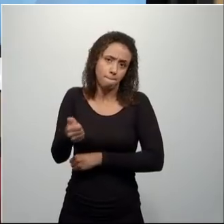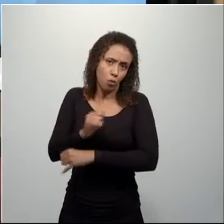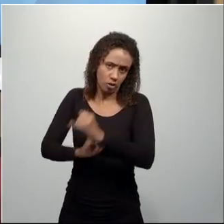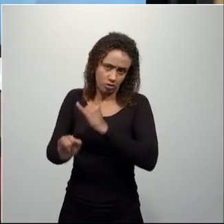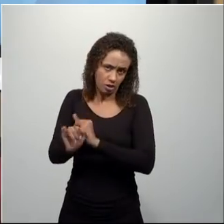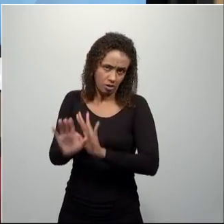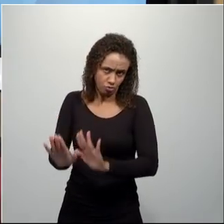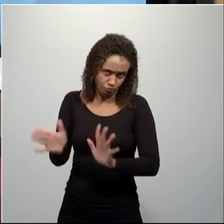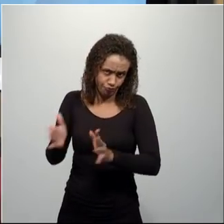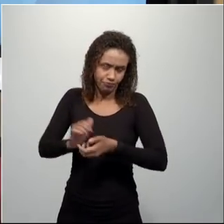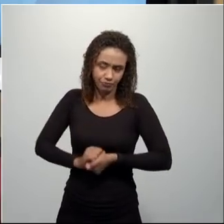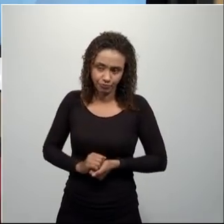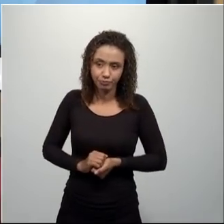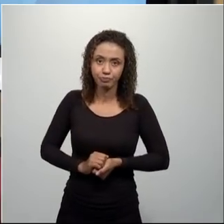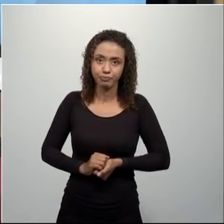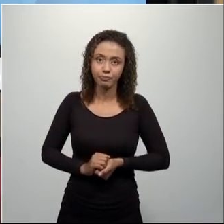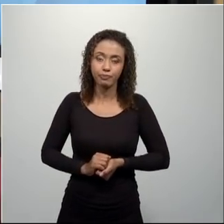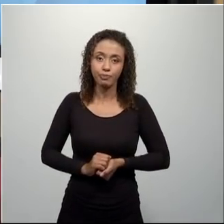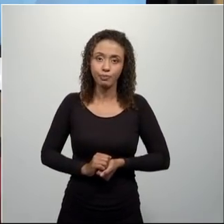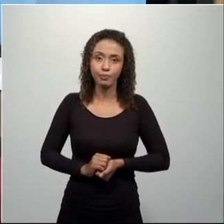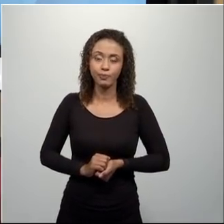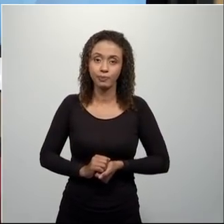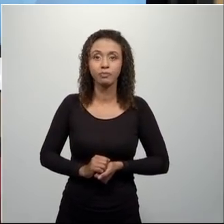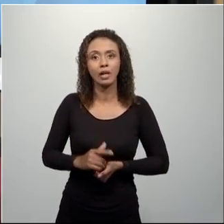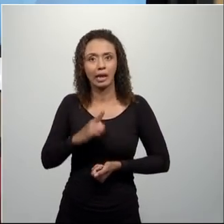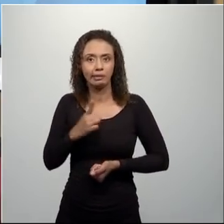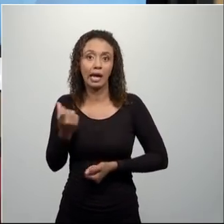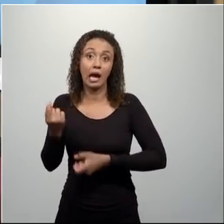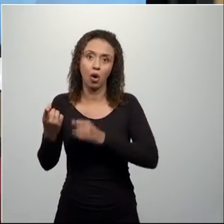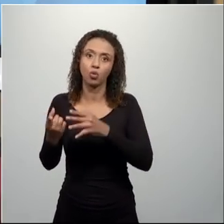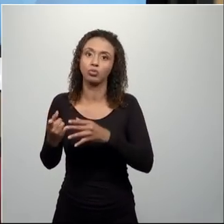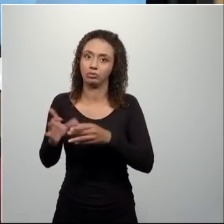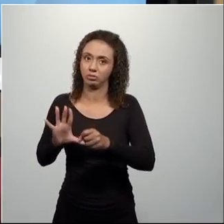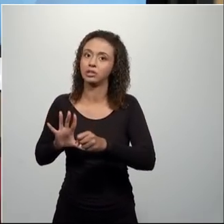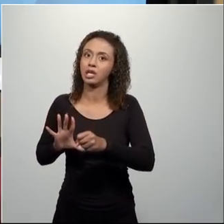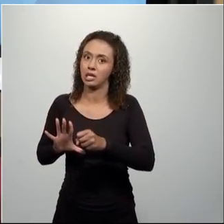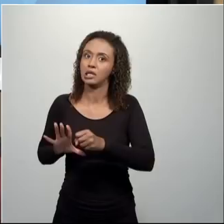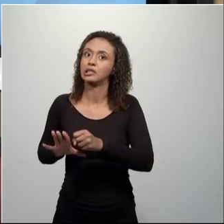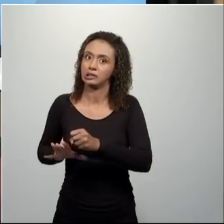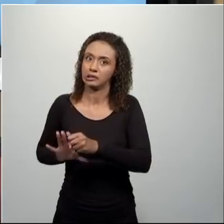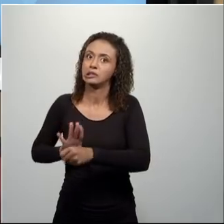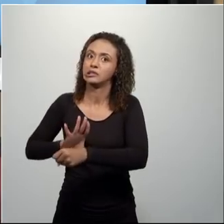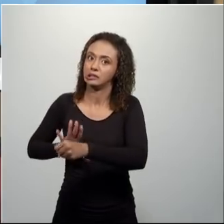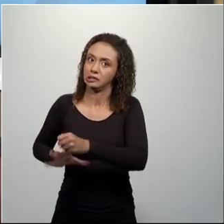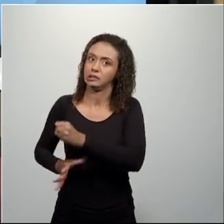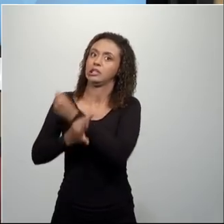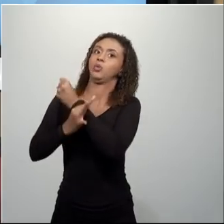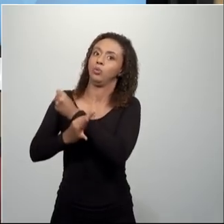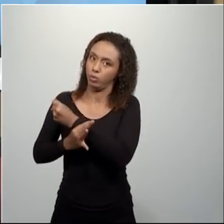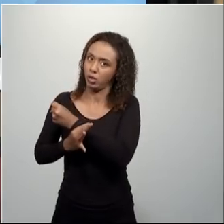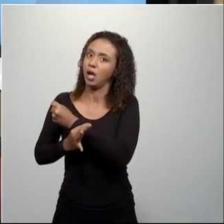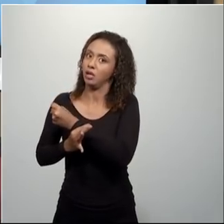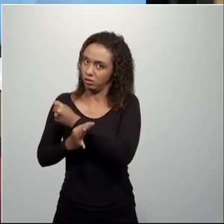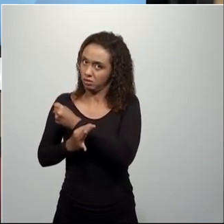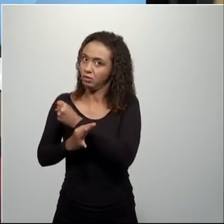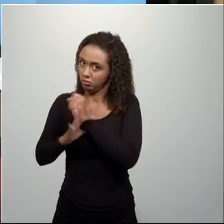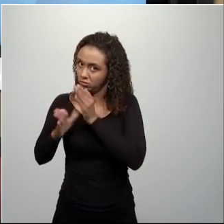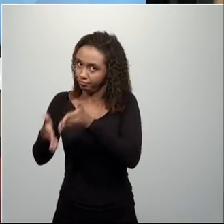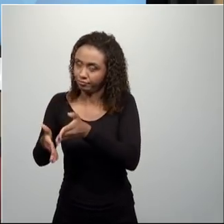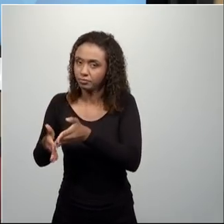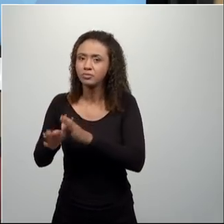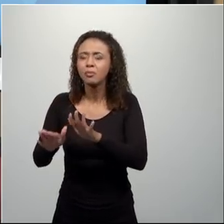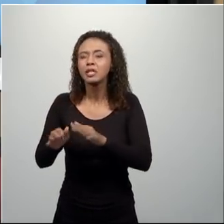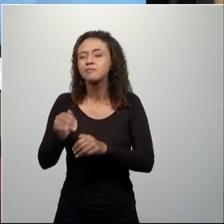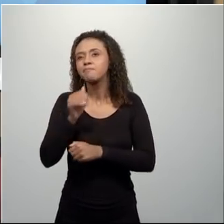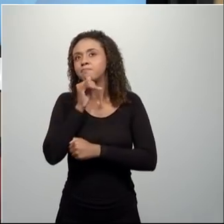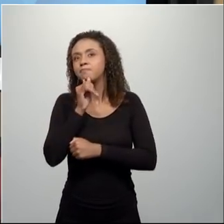internet com alguns mecanismos de segurança bem definidos é funciona basicamente como um livro